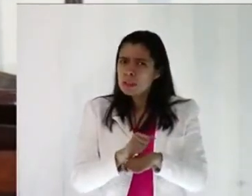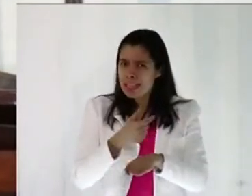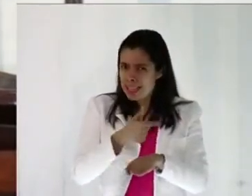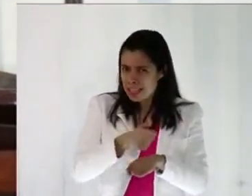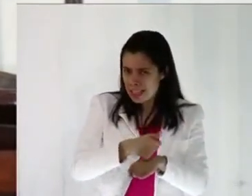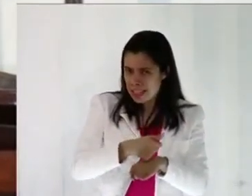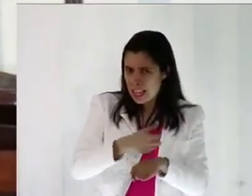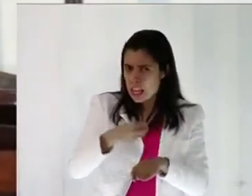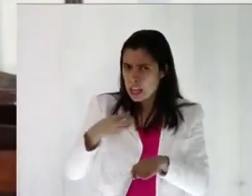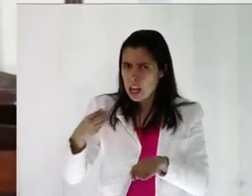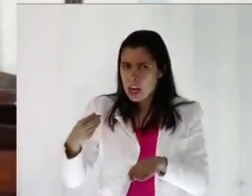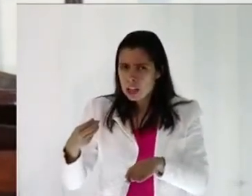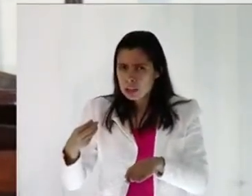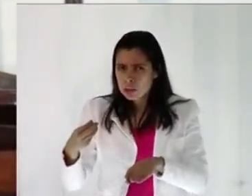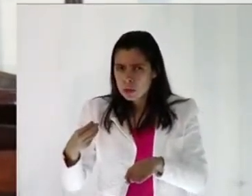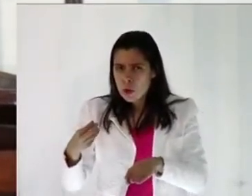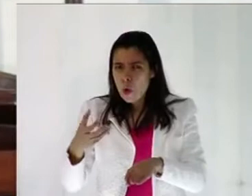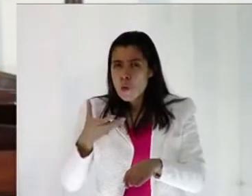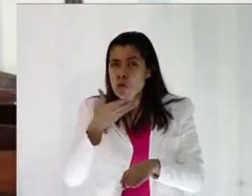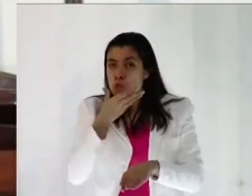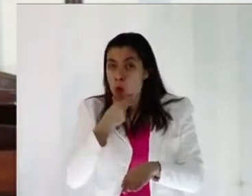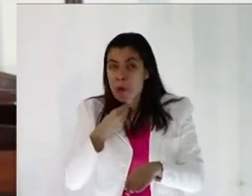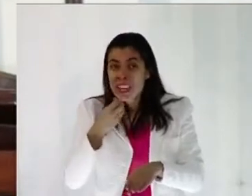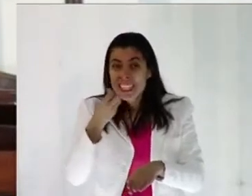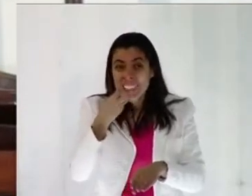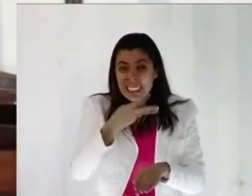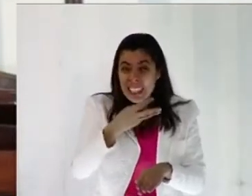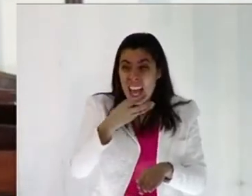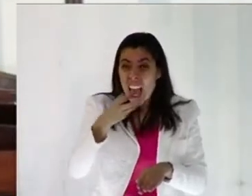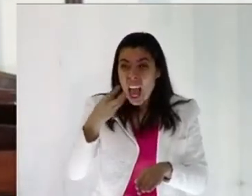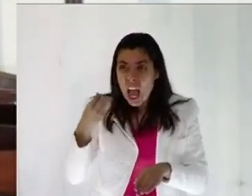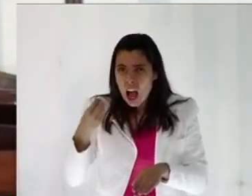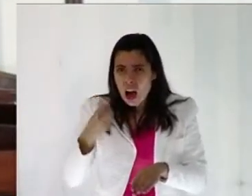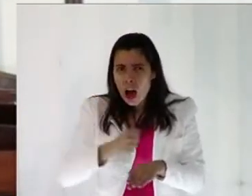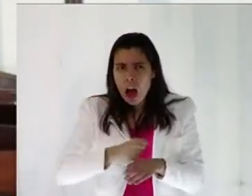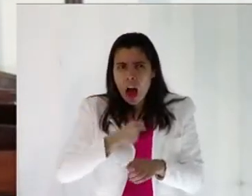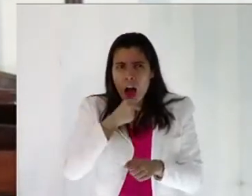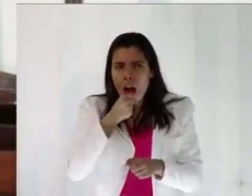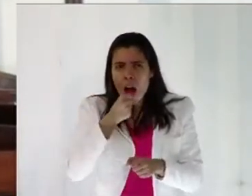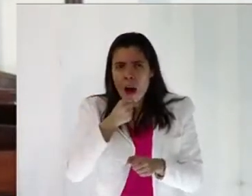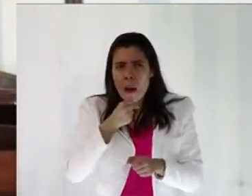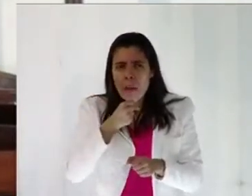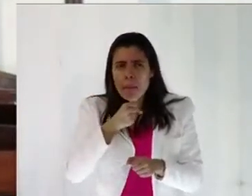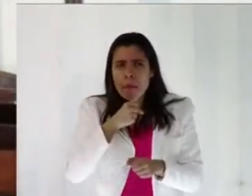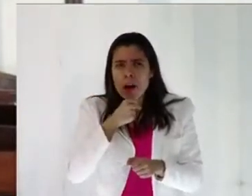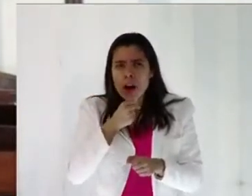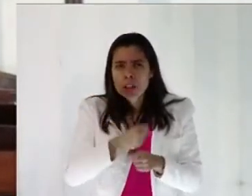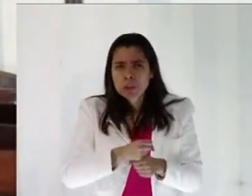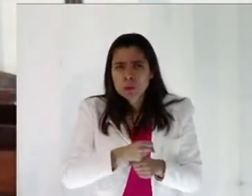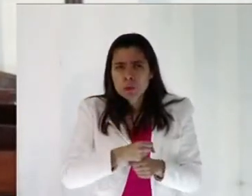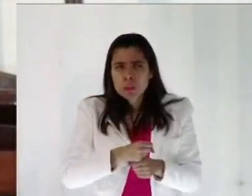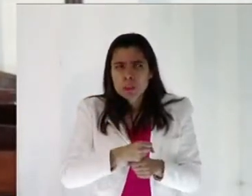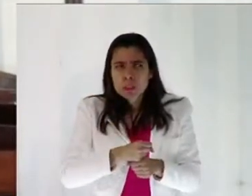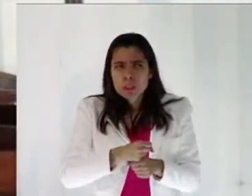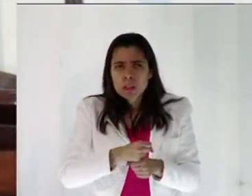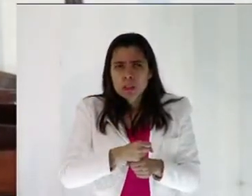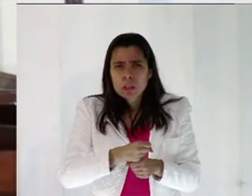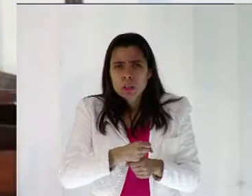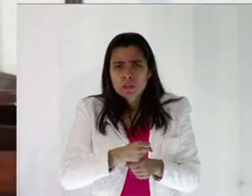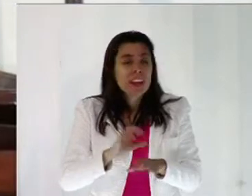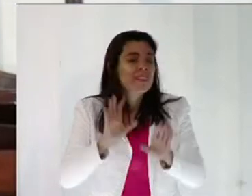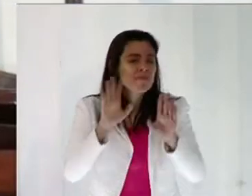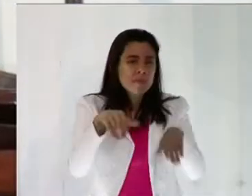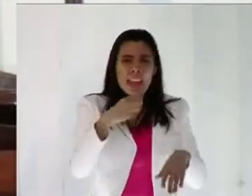seu pai. E a palavra de Deus, pelo menos o texto que lemos, não demonstra para nós que Isaac esboçou nenhuma reação